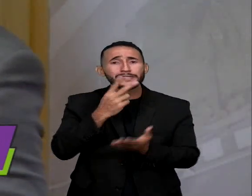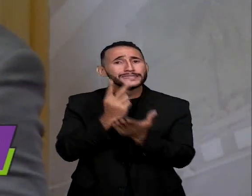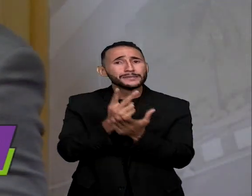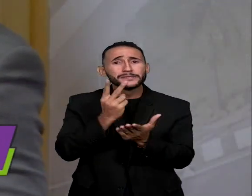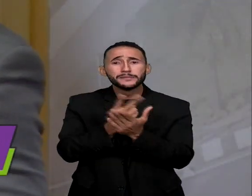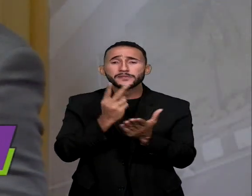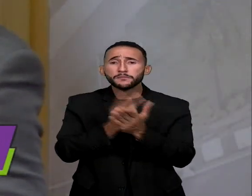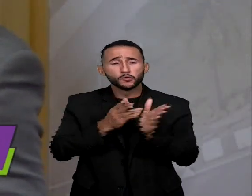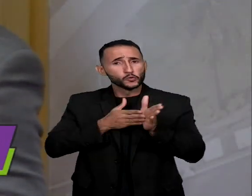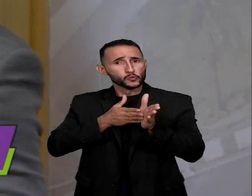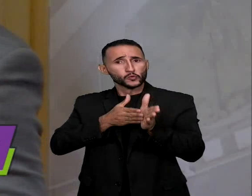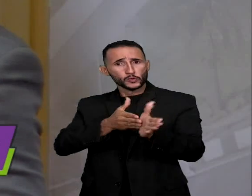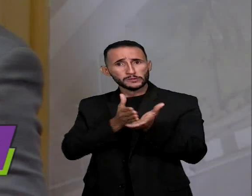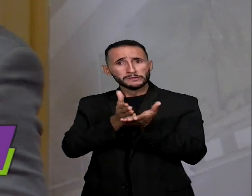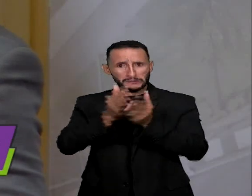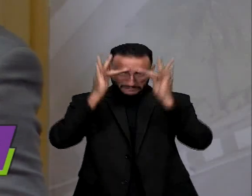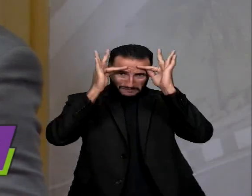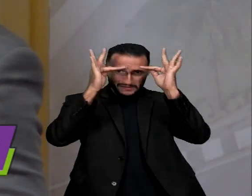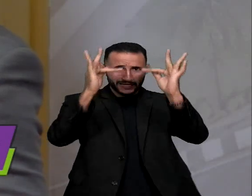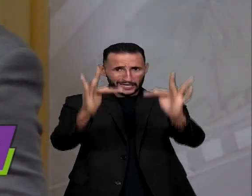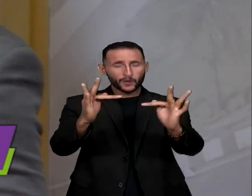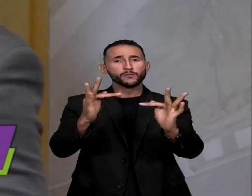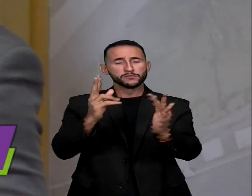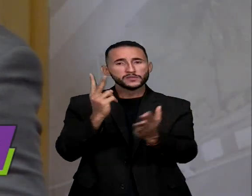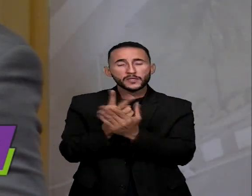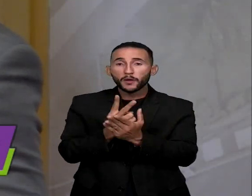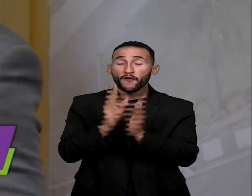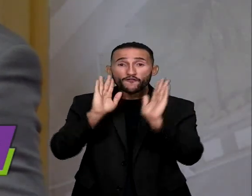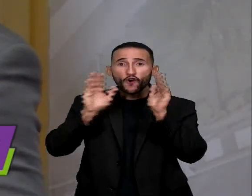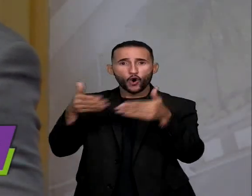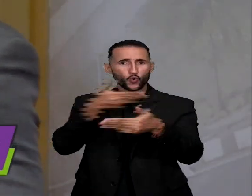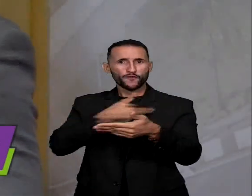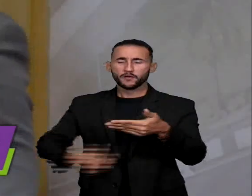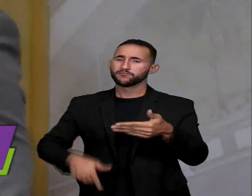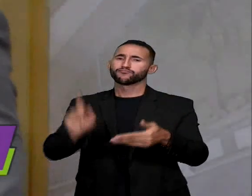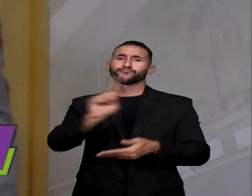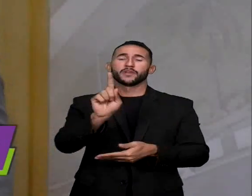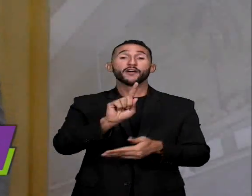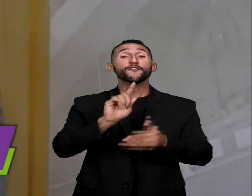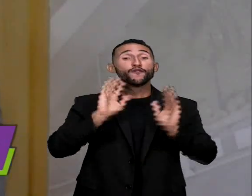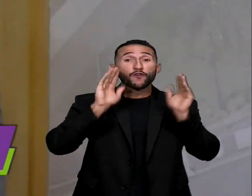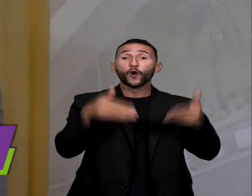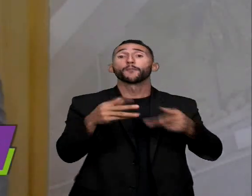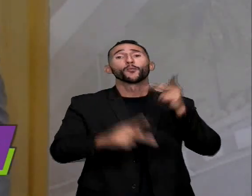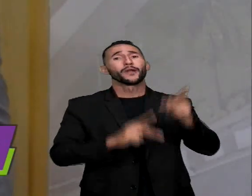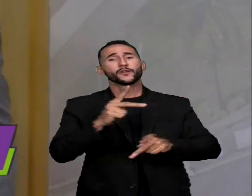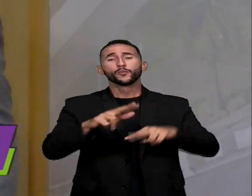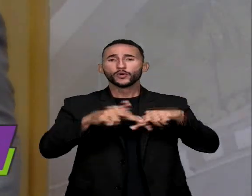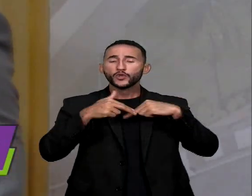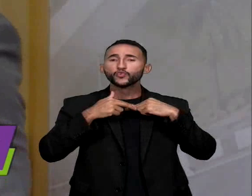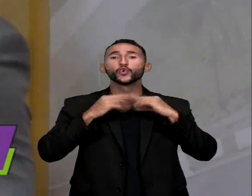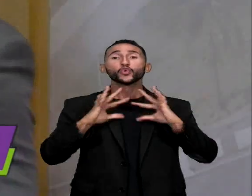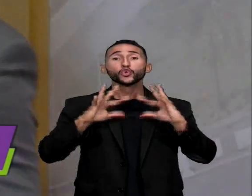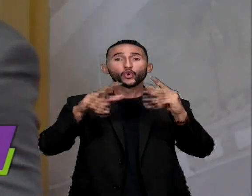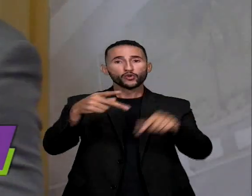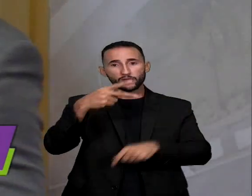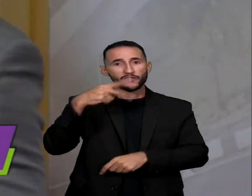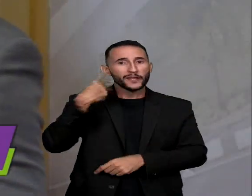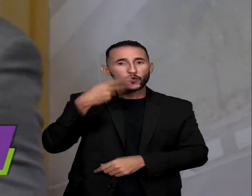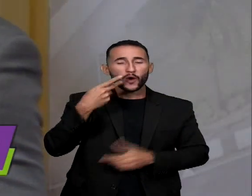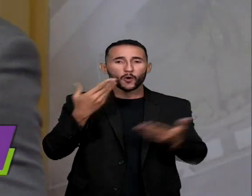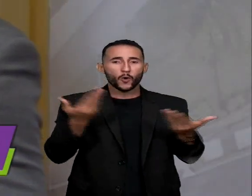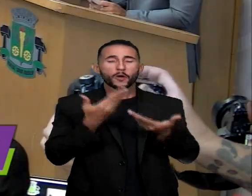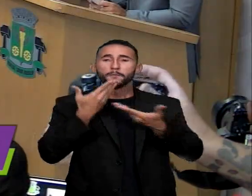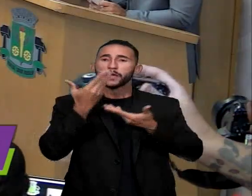governo mas em prol de uma cidade e do seu povo tá então queria em nome de todos os vereadores eu queria uma salva de pso